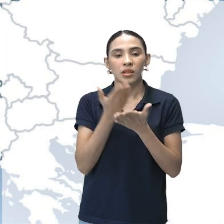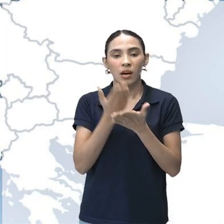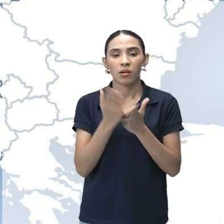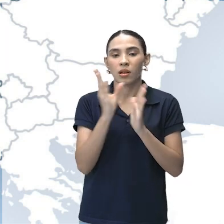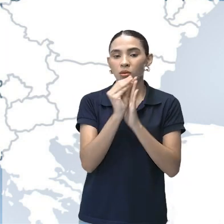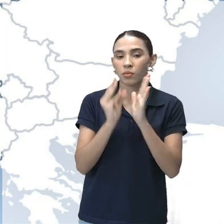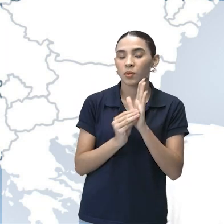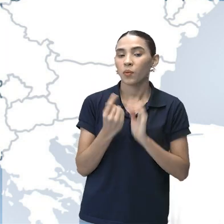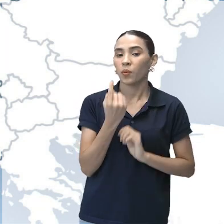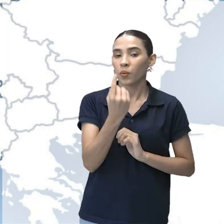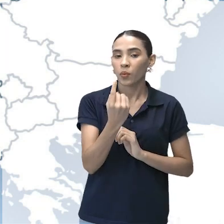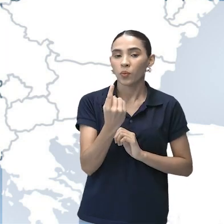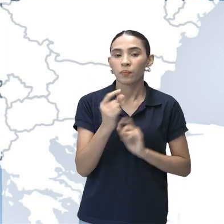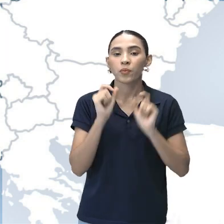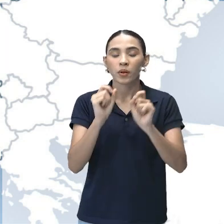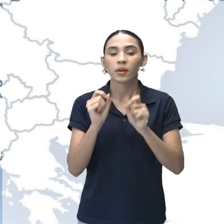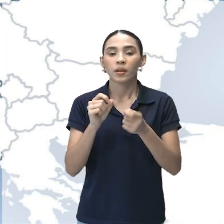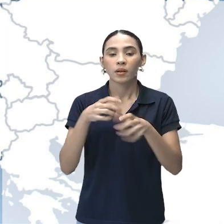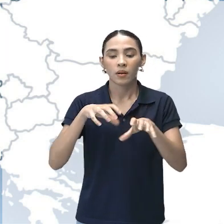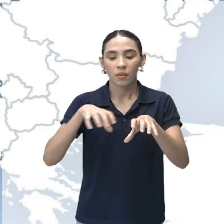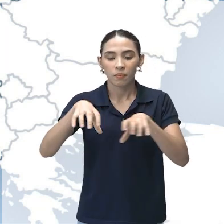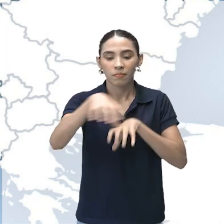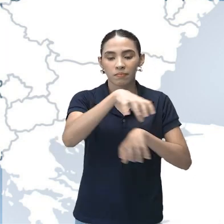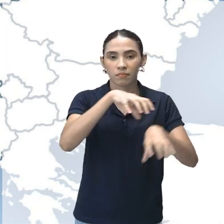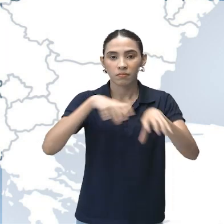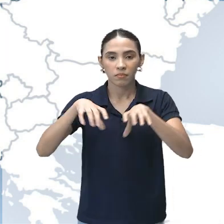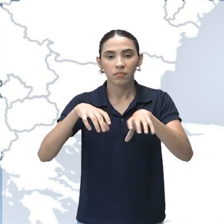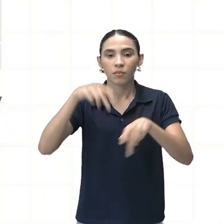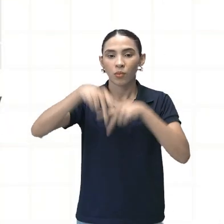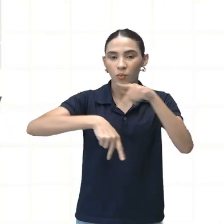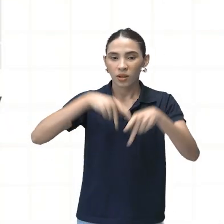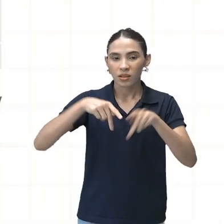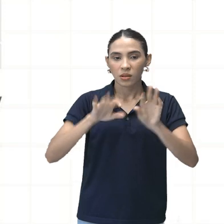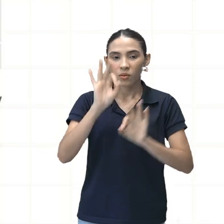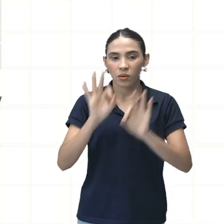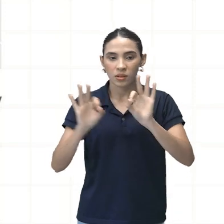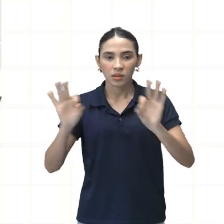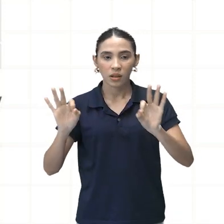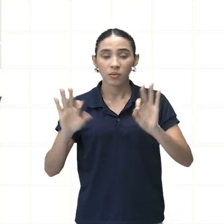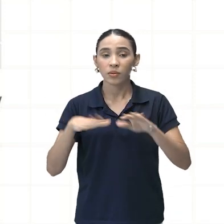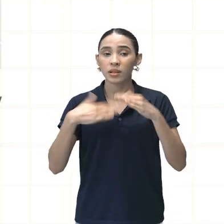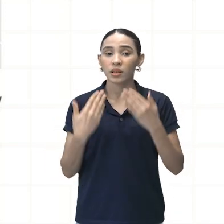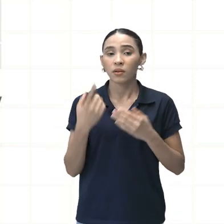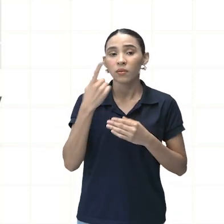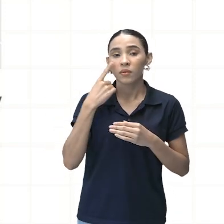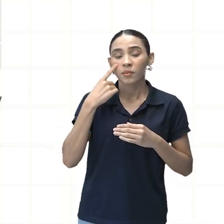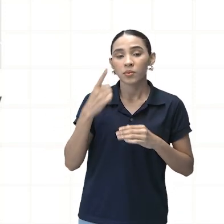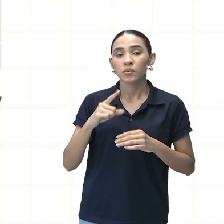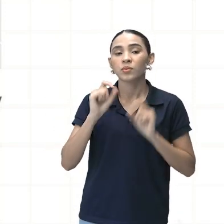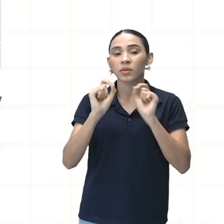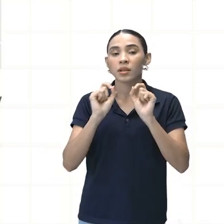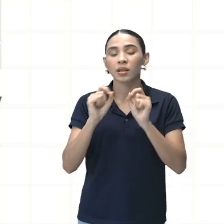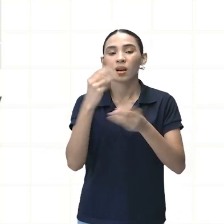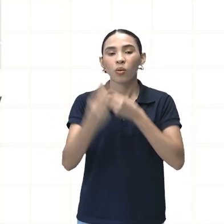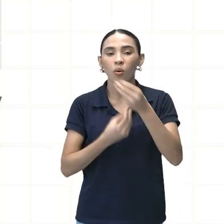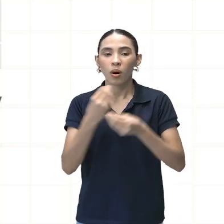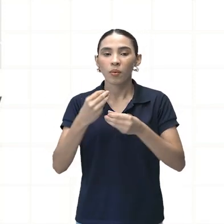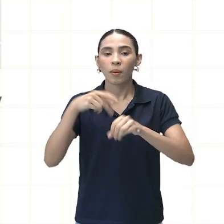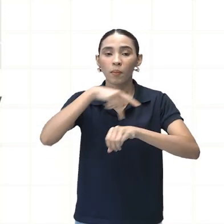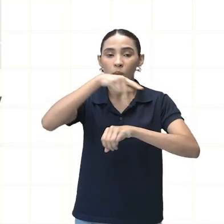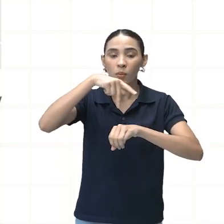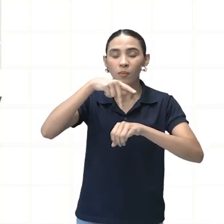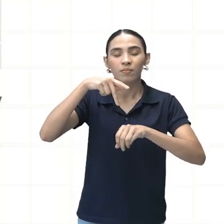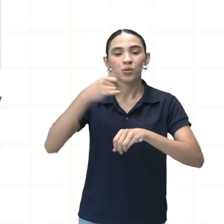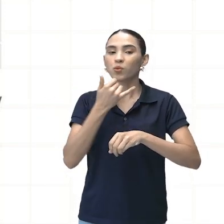número 1 sobre a distribuição da população mundial, né? Então a gente viu basicamente como a população mundial